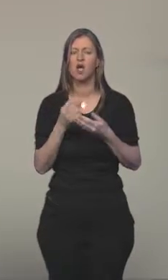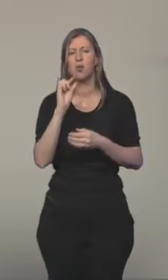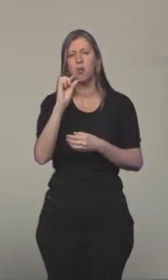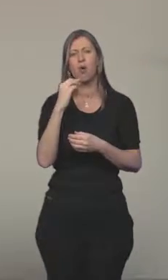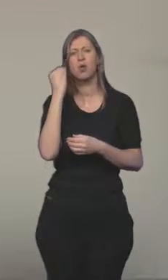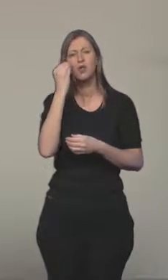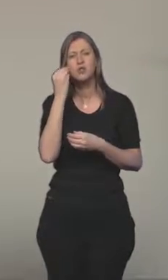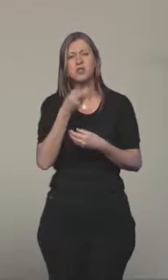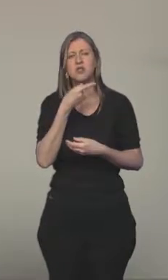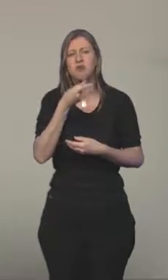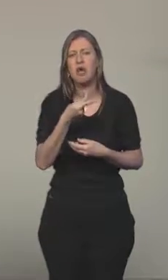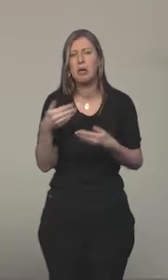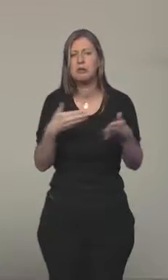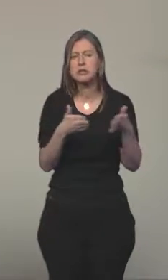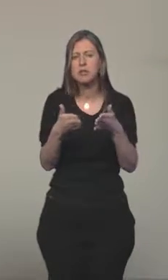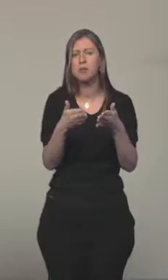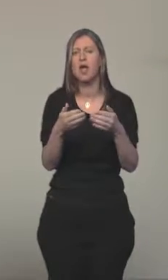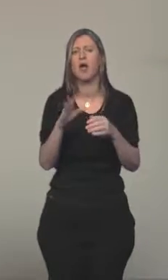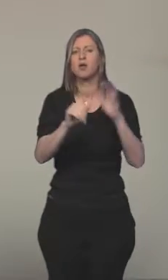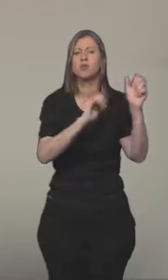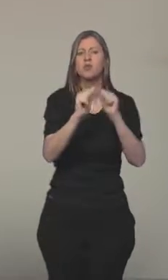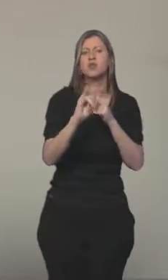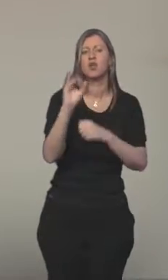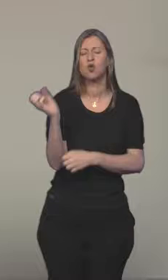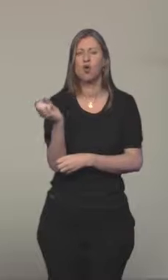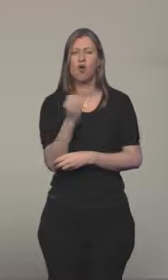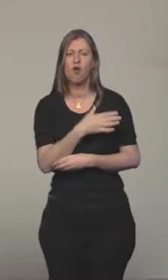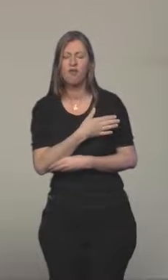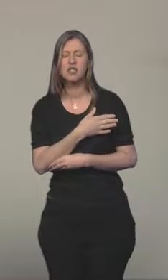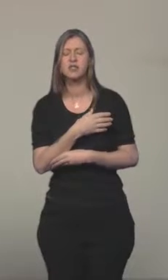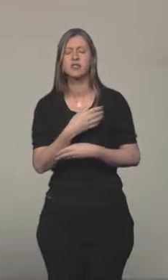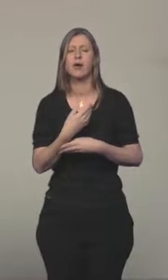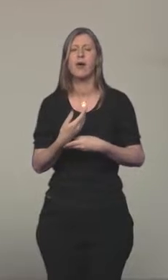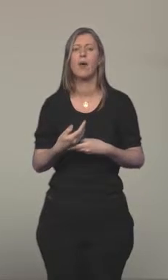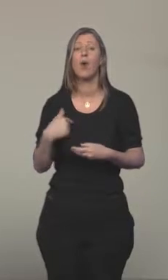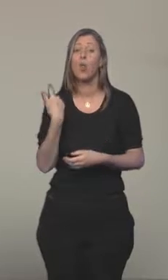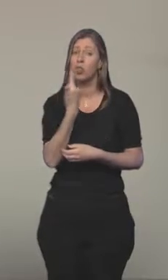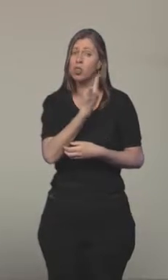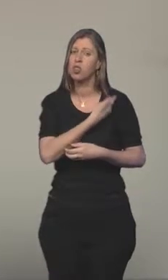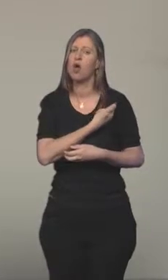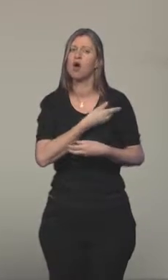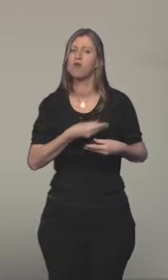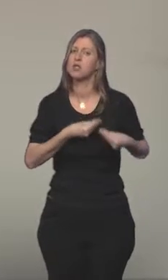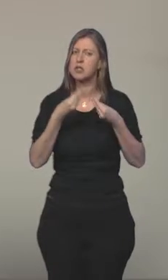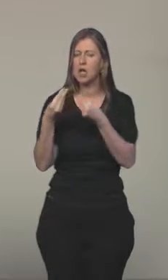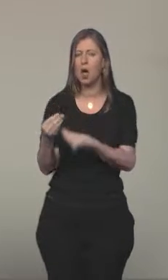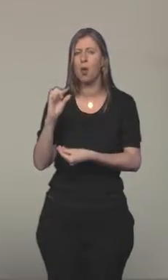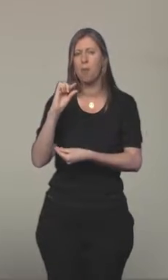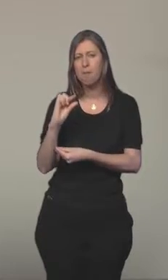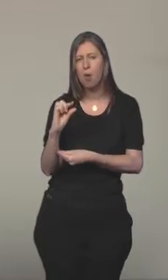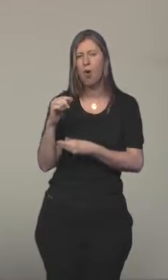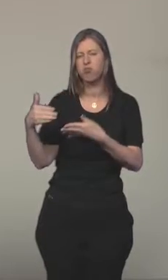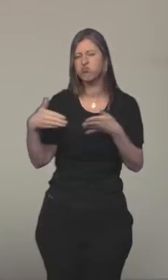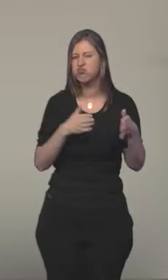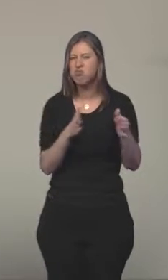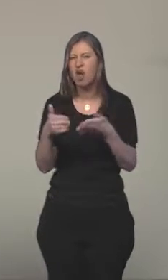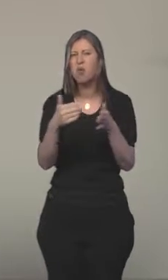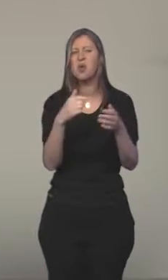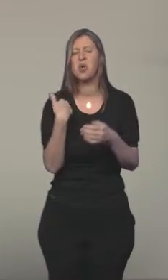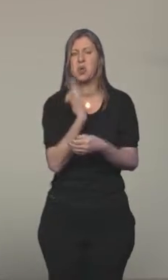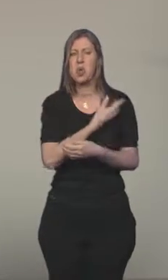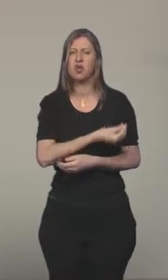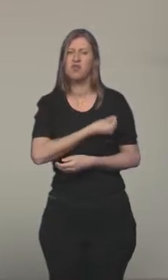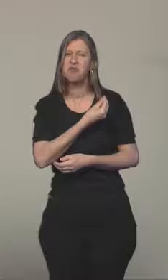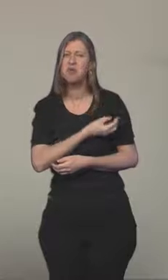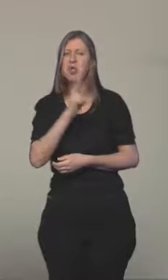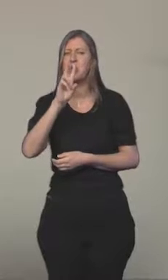trazer um pouco da nossa experiência ou da nossa caminhada, né, em busca da inovação. Né? Então a gente vai passar um pouco dos